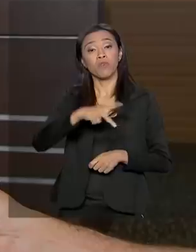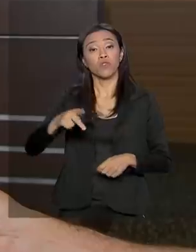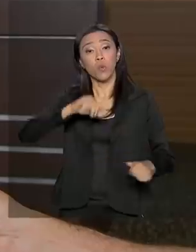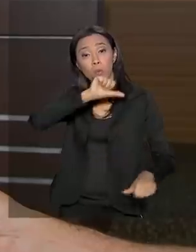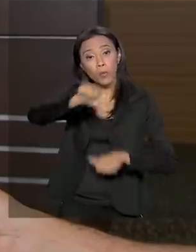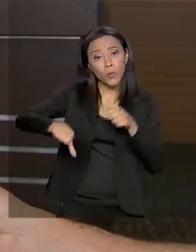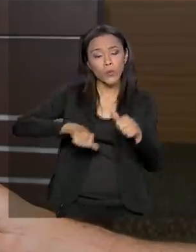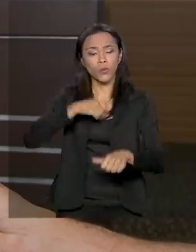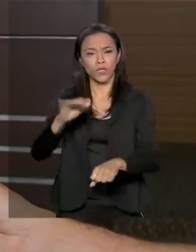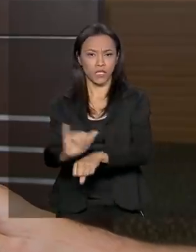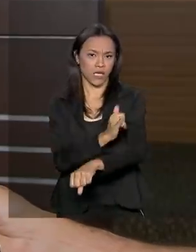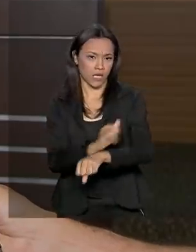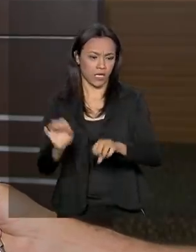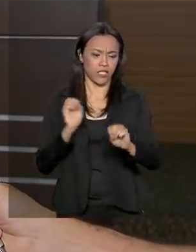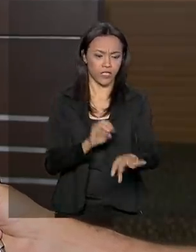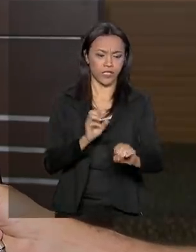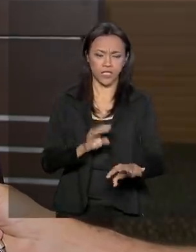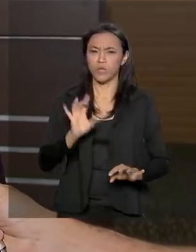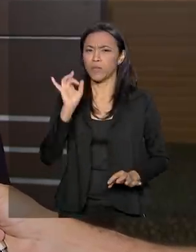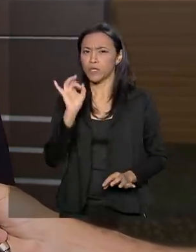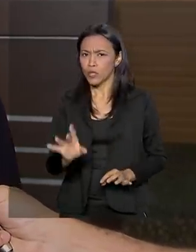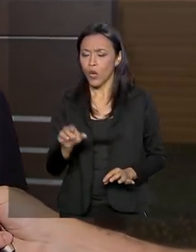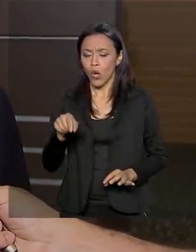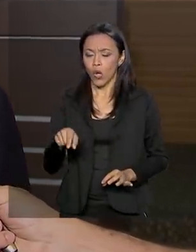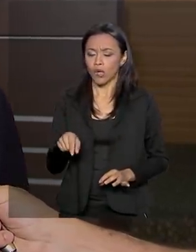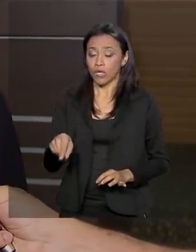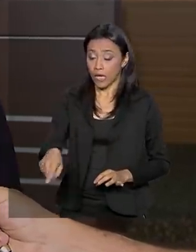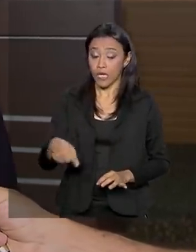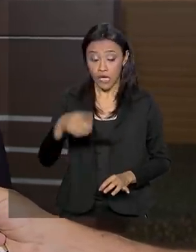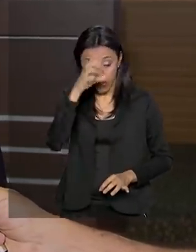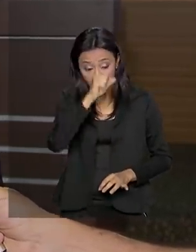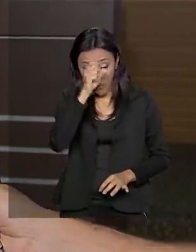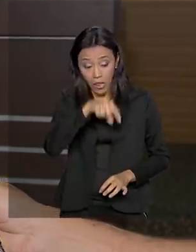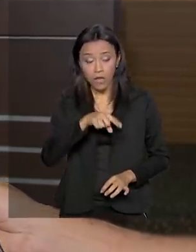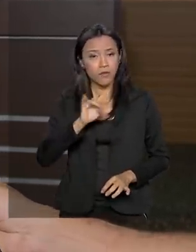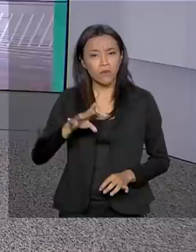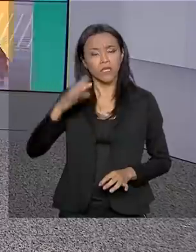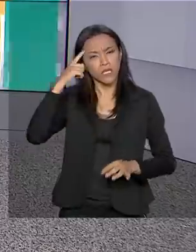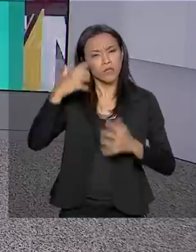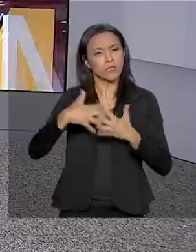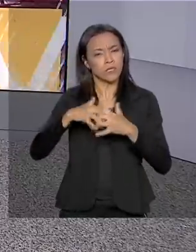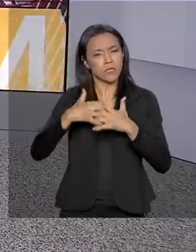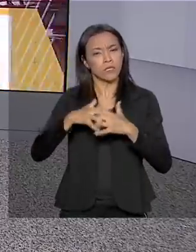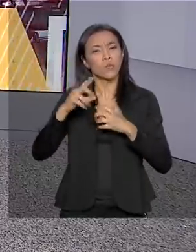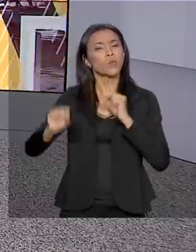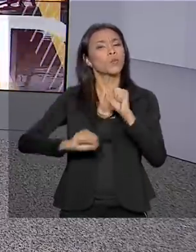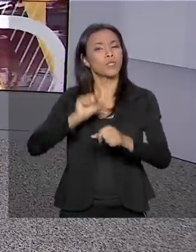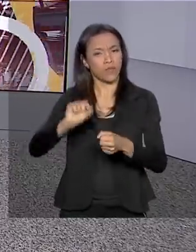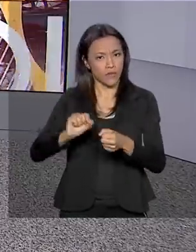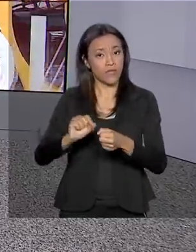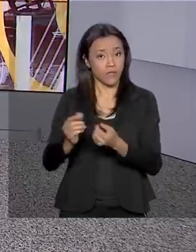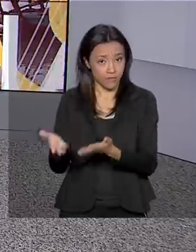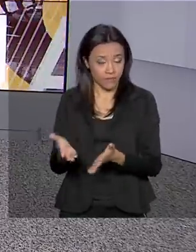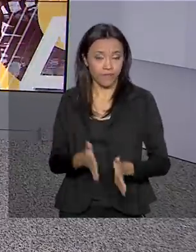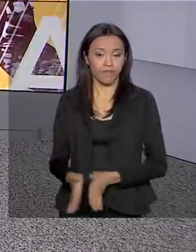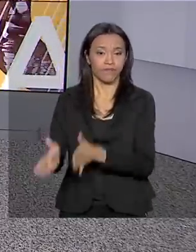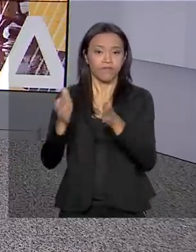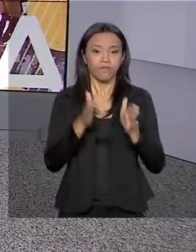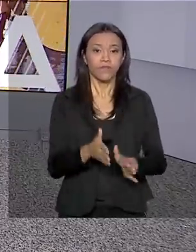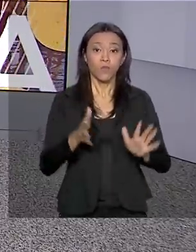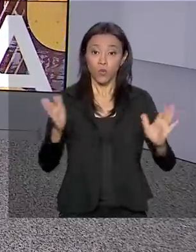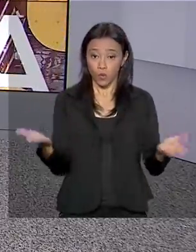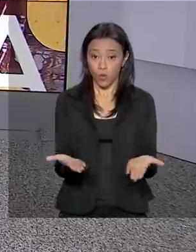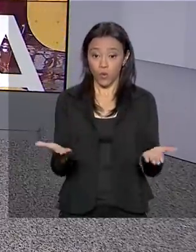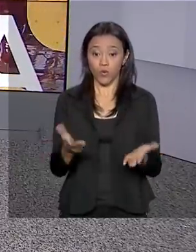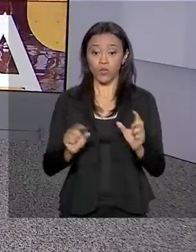um aluno gosta o senhor pegar a nona não acertei que fechado aquilo que ele está fazendo é isso aí termina hoje o